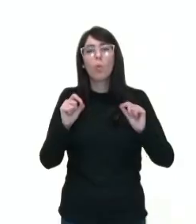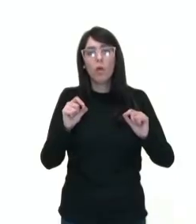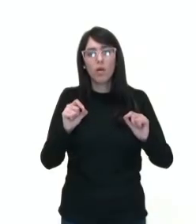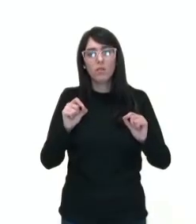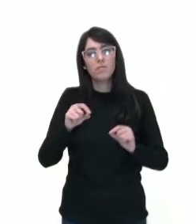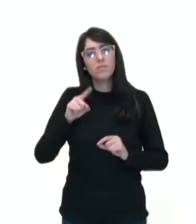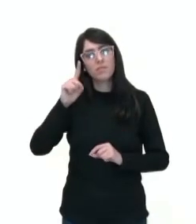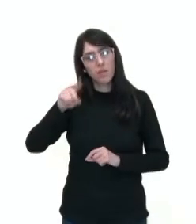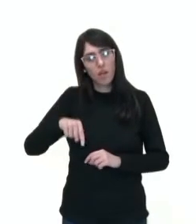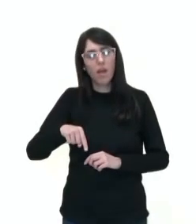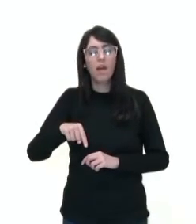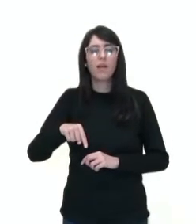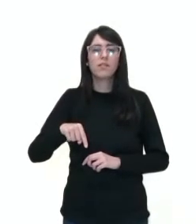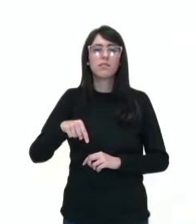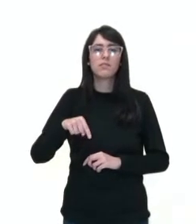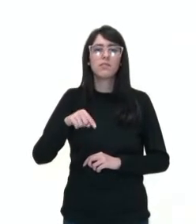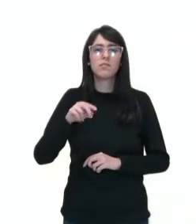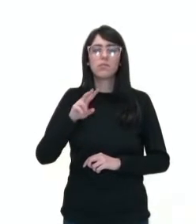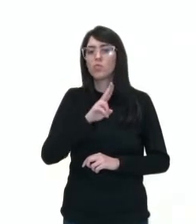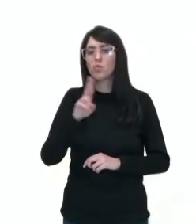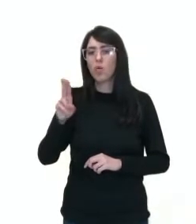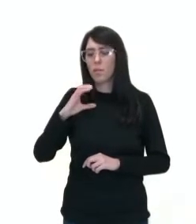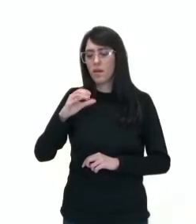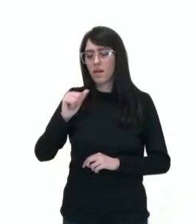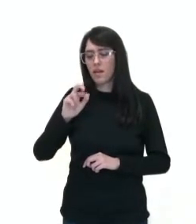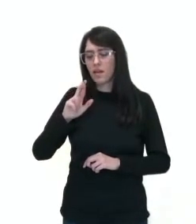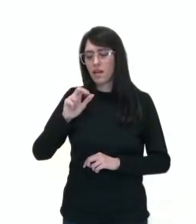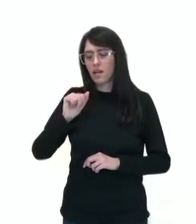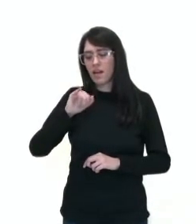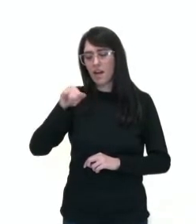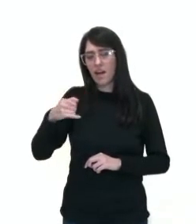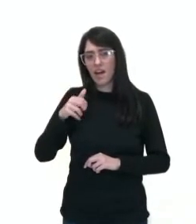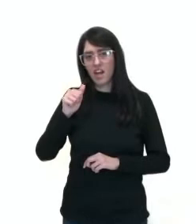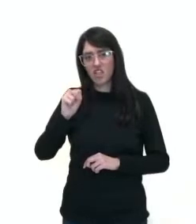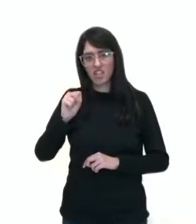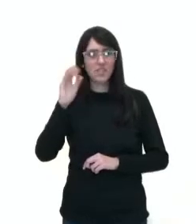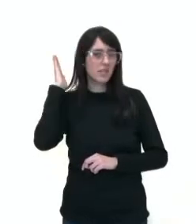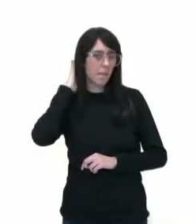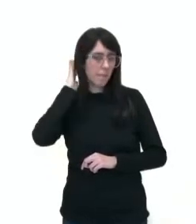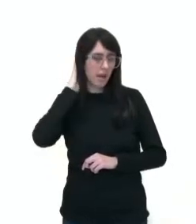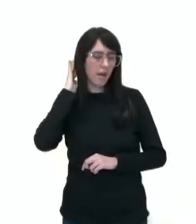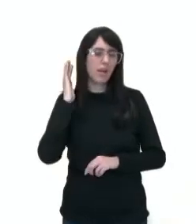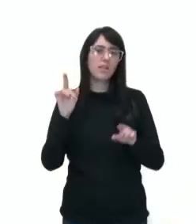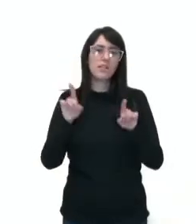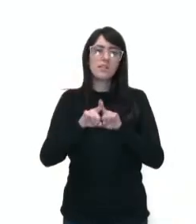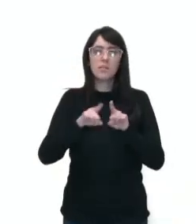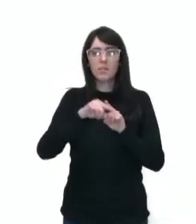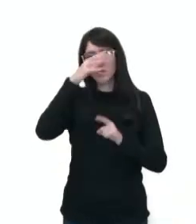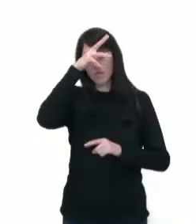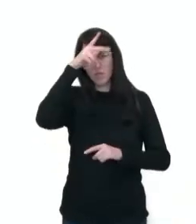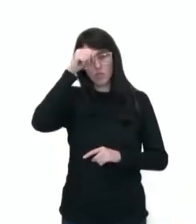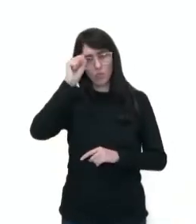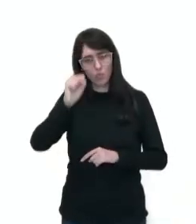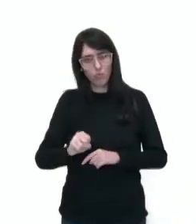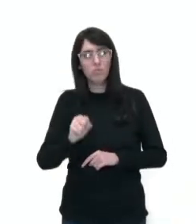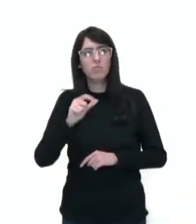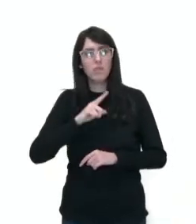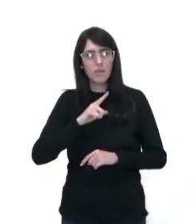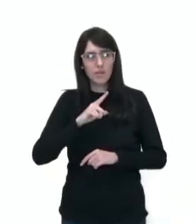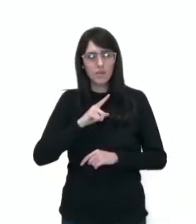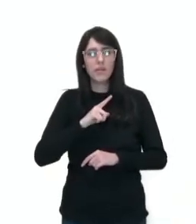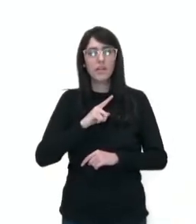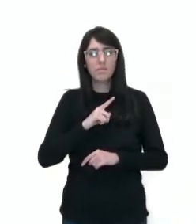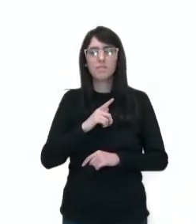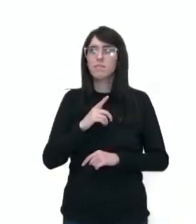estão localizadas na Serra de Carajás, no quadrilátero ferrífero e no maciço de Urucum. Na região Sudeste é o